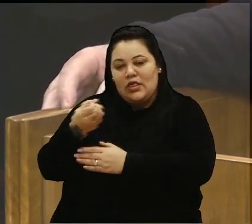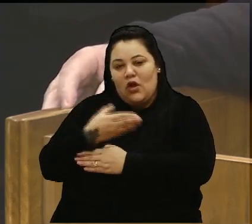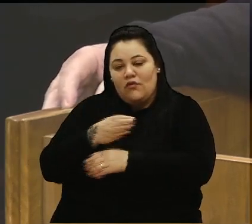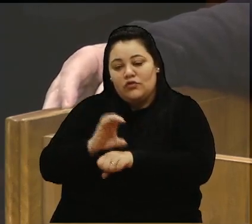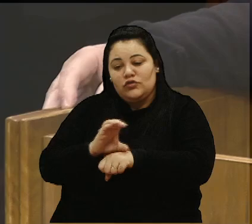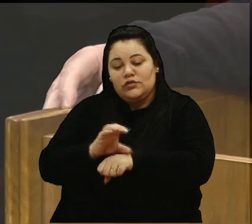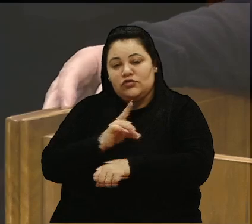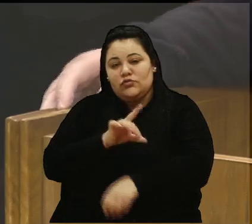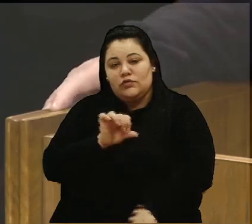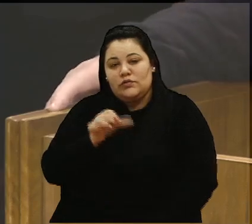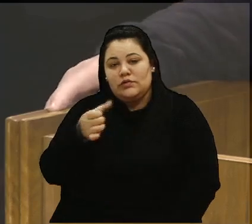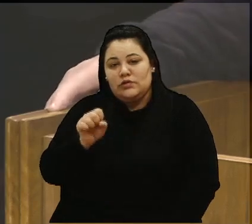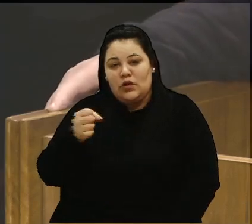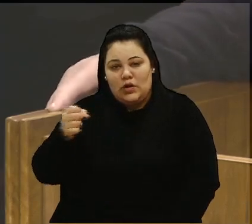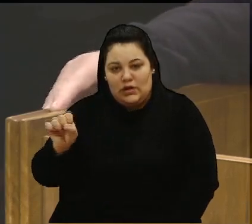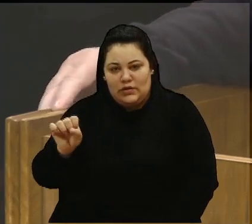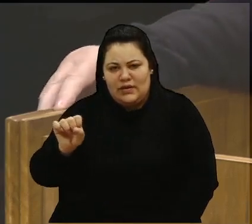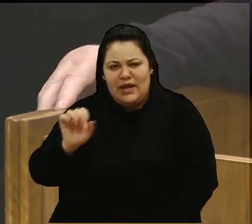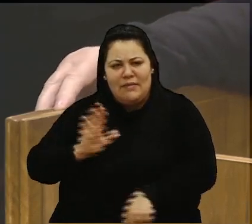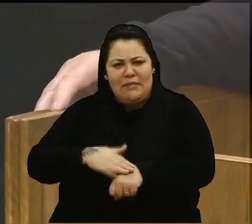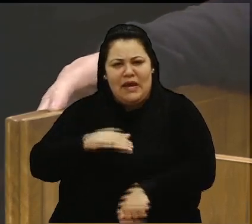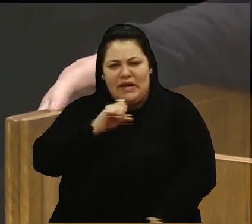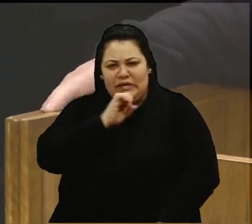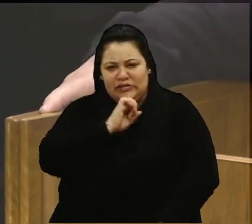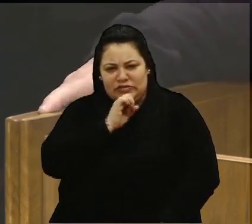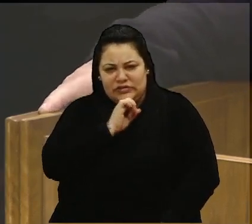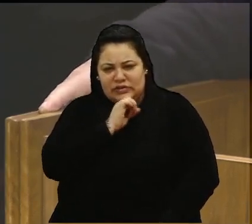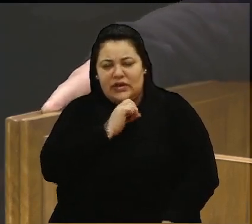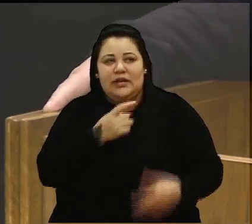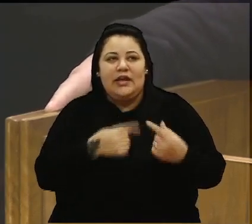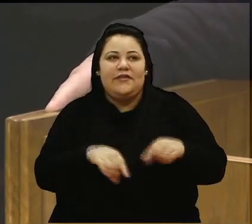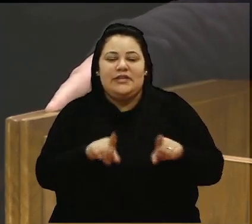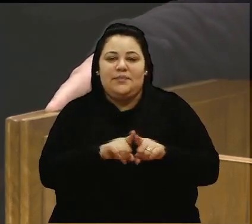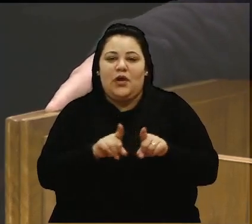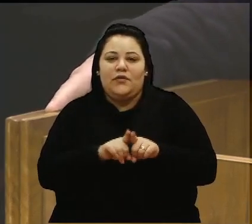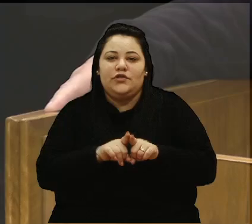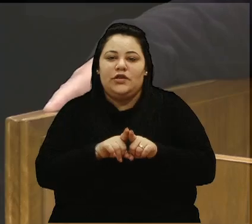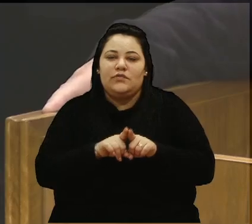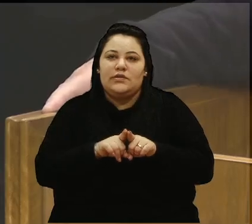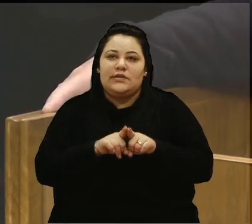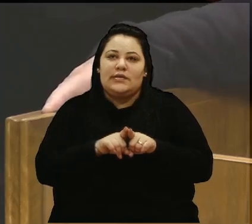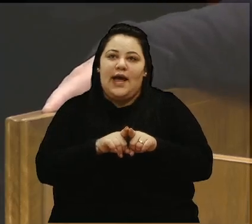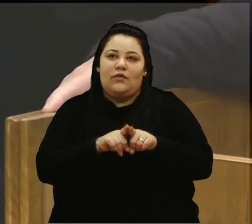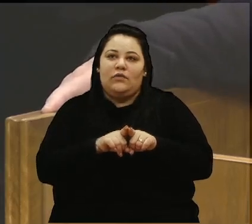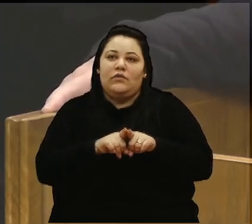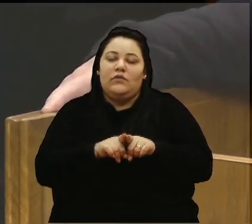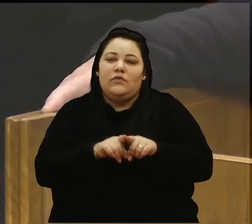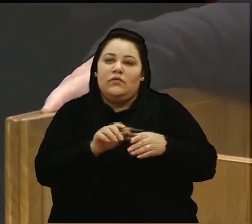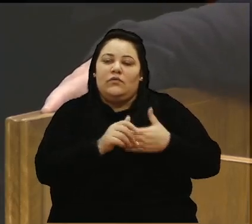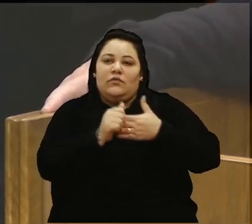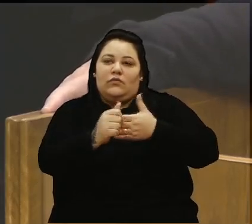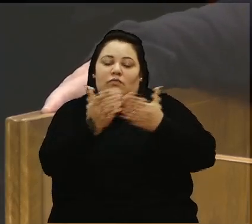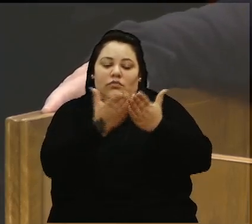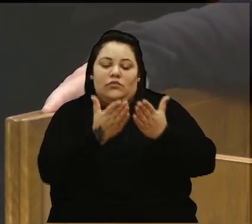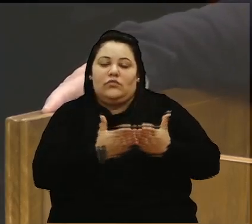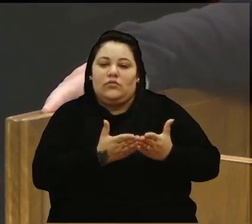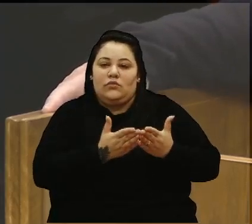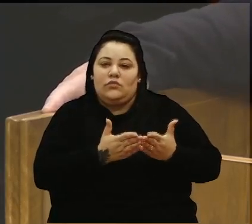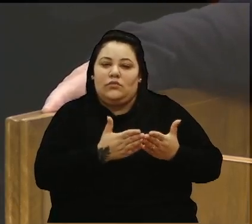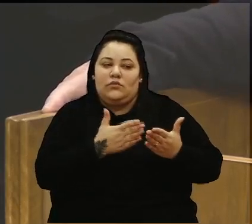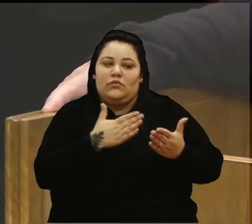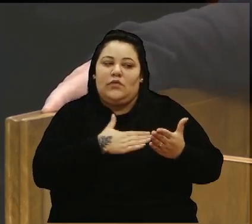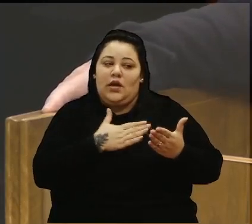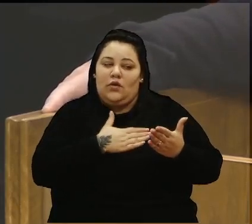88. Até por ser mais antigo, a gente acompanhou isso tudo. E, sem dúvida nenhuma, para mim, foi um dos